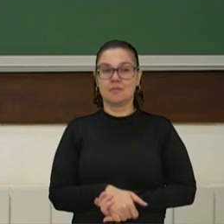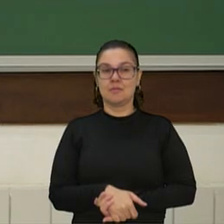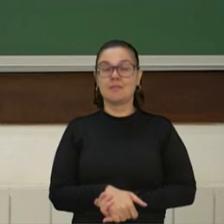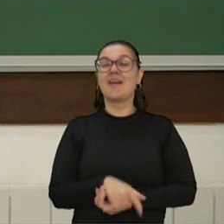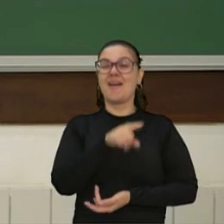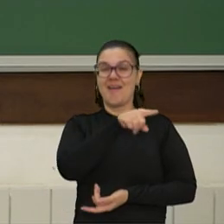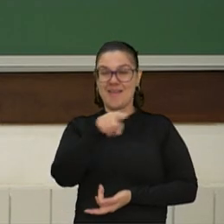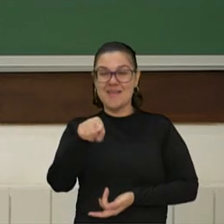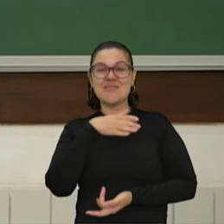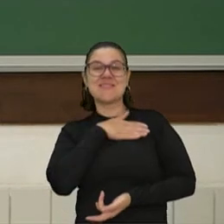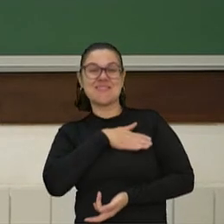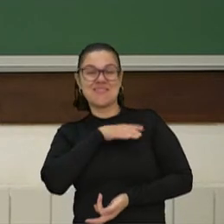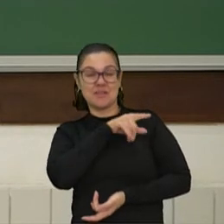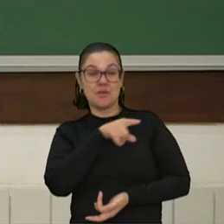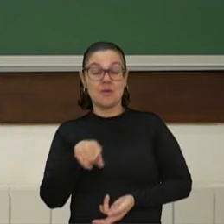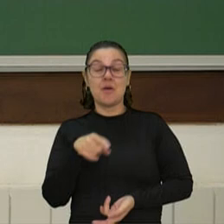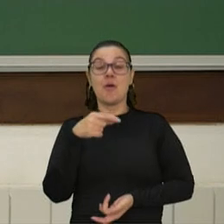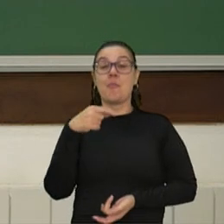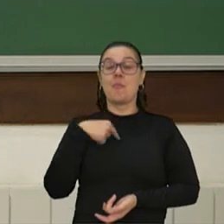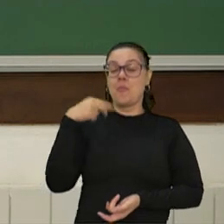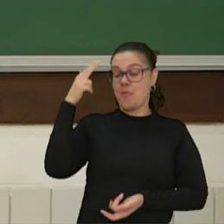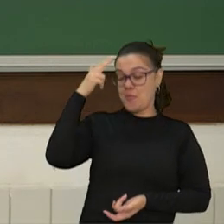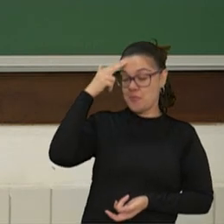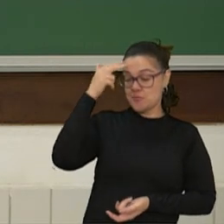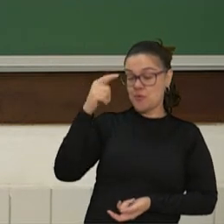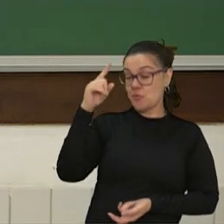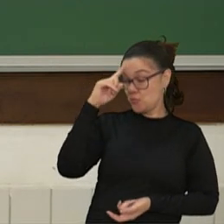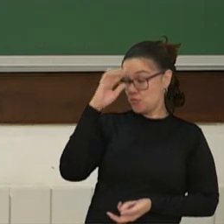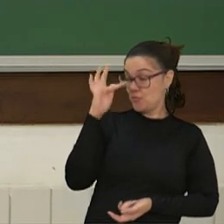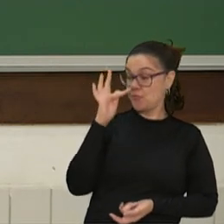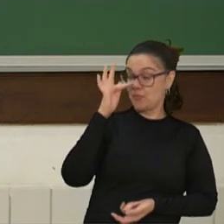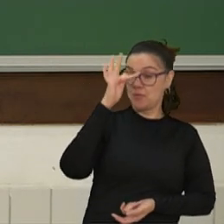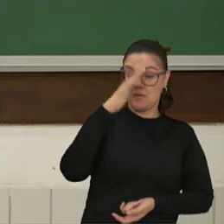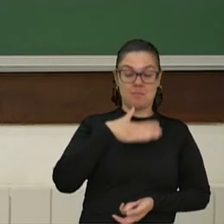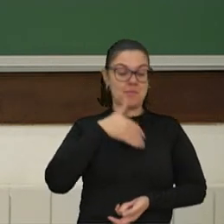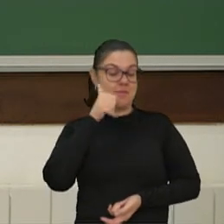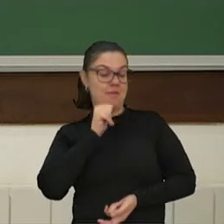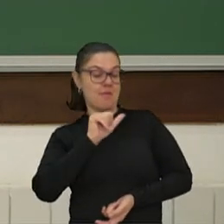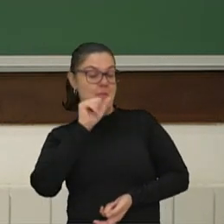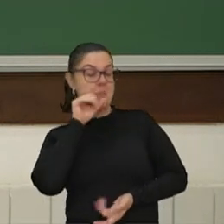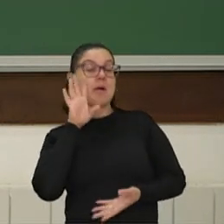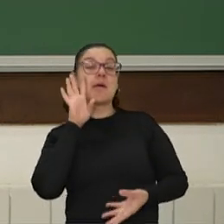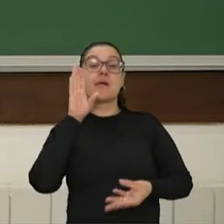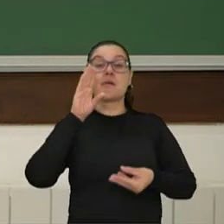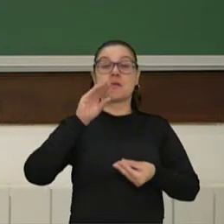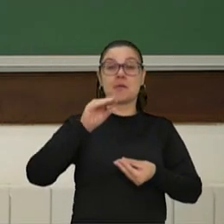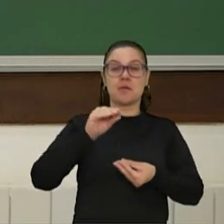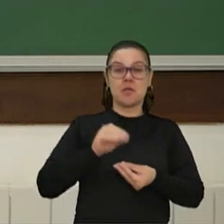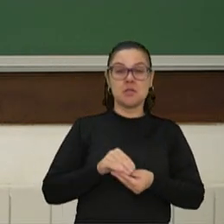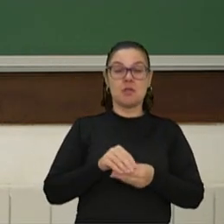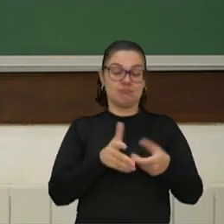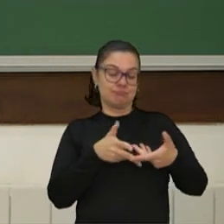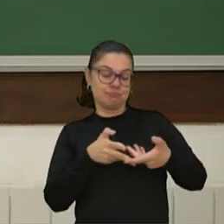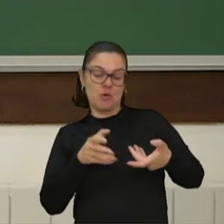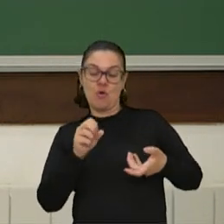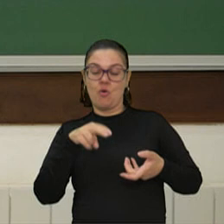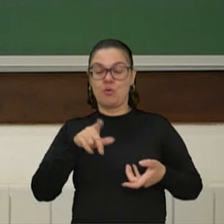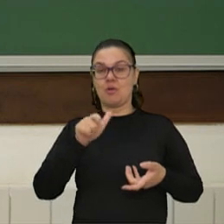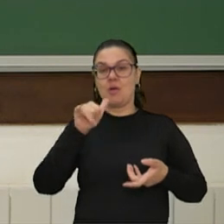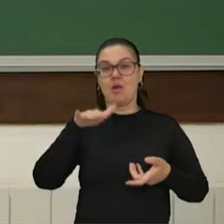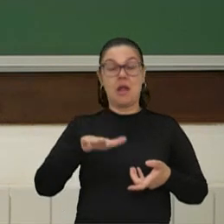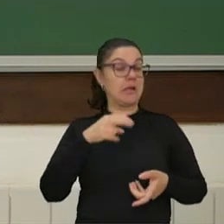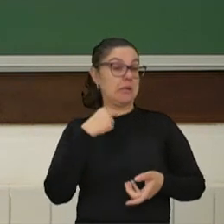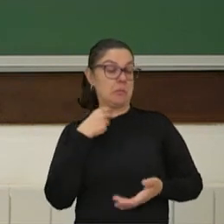né? Que um dia a minha mãe entenderá que os jogos online não podem